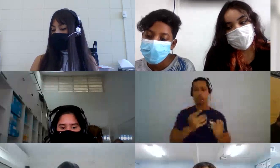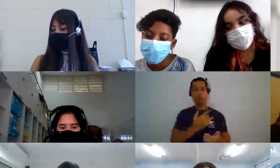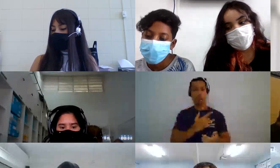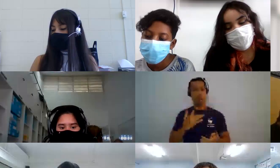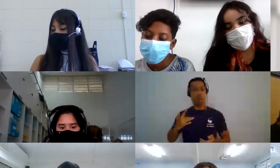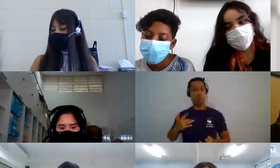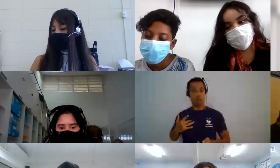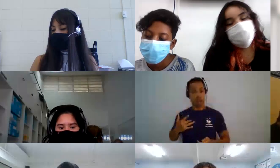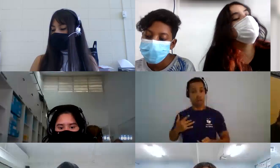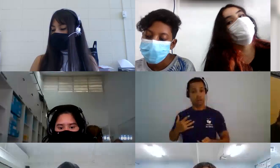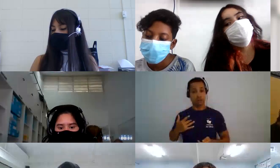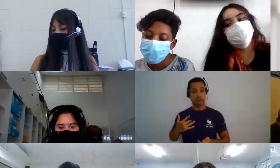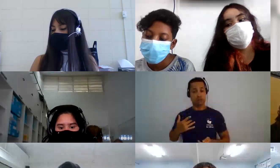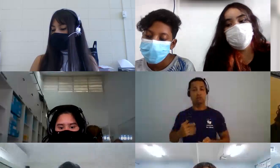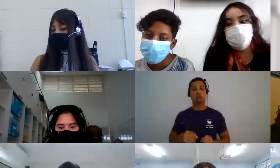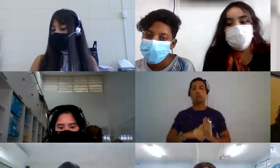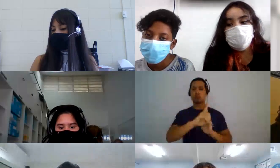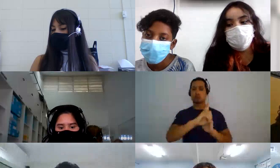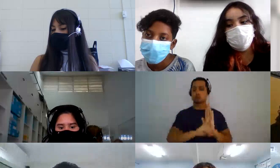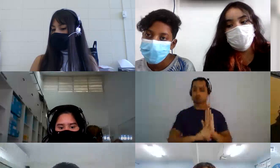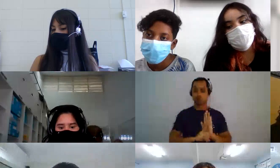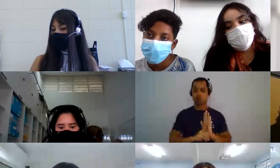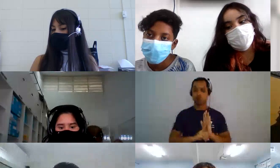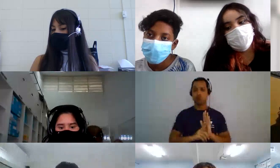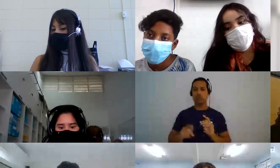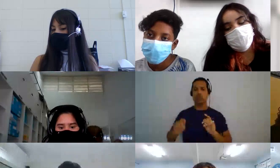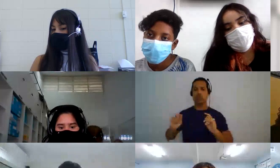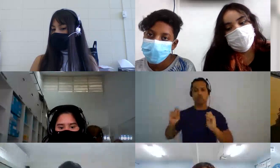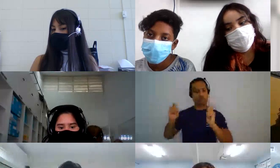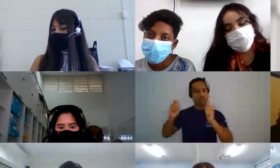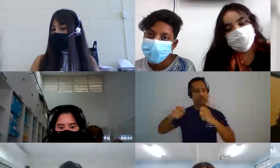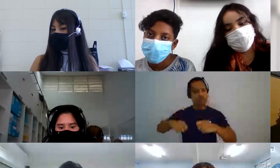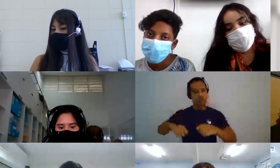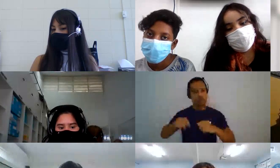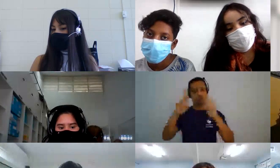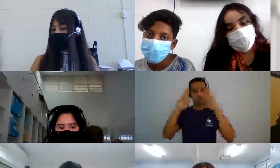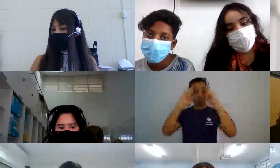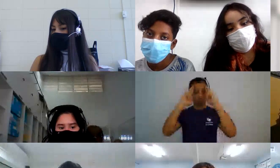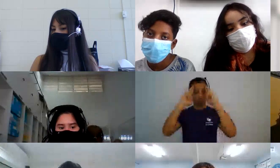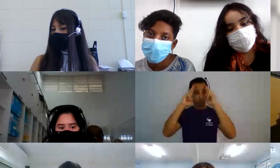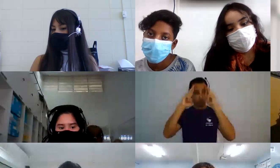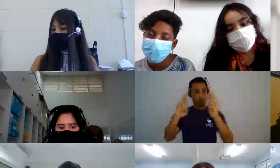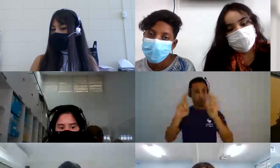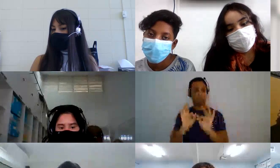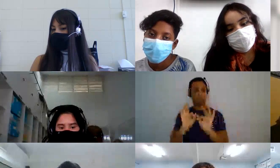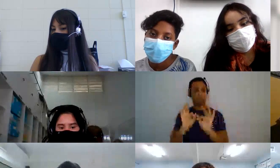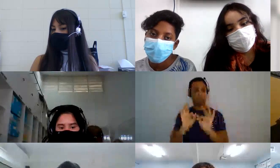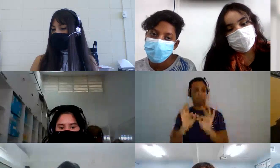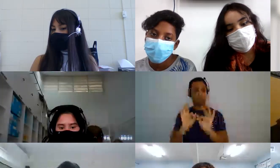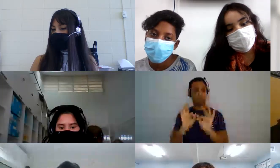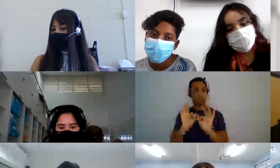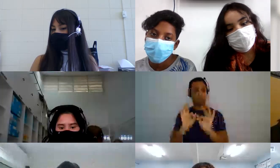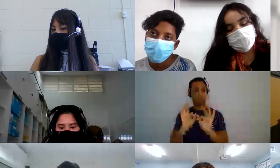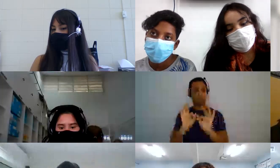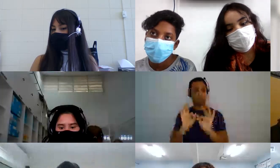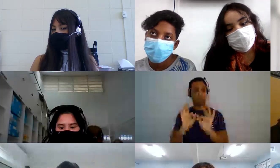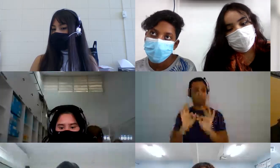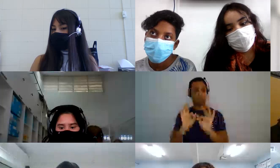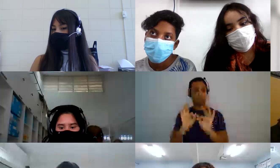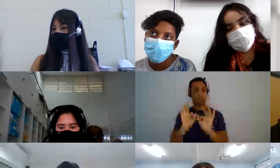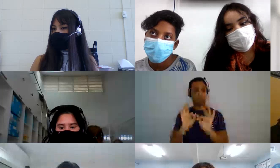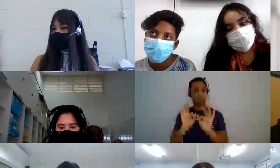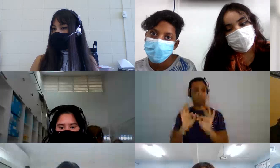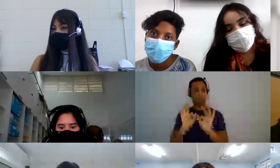tem direito a ter ao exercício responsável da sexualidade. Isso significa o quê? Você tem direito de